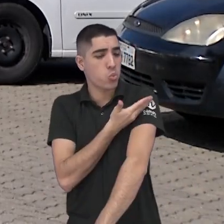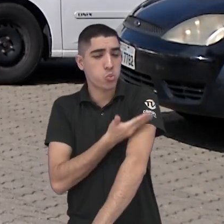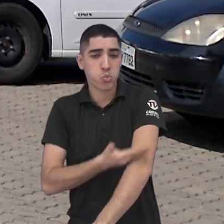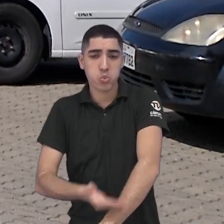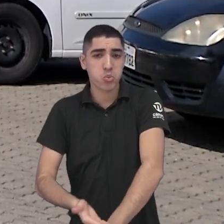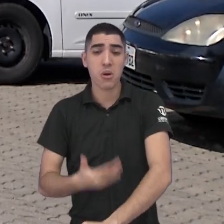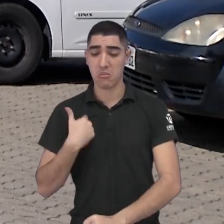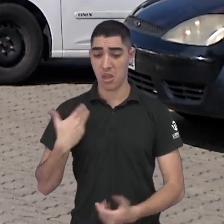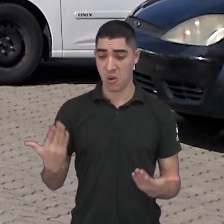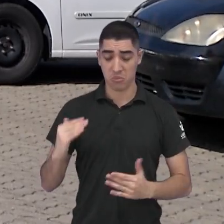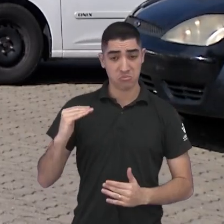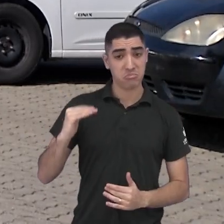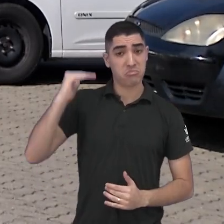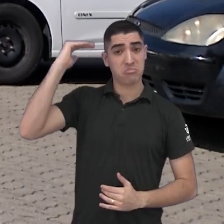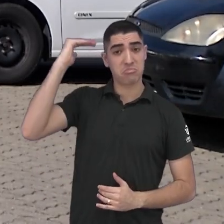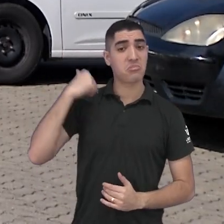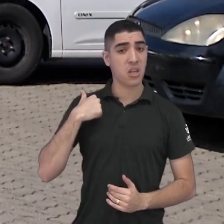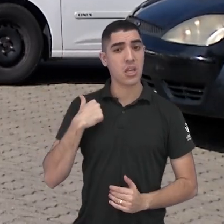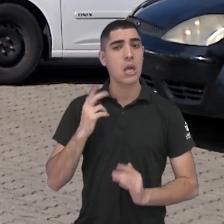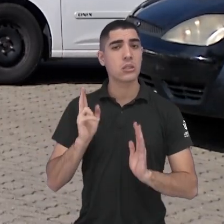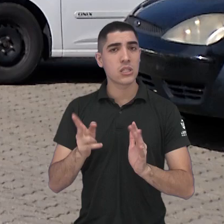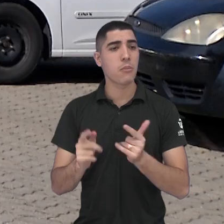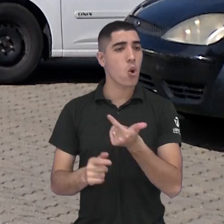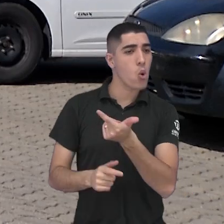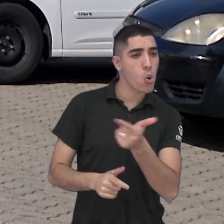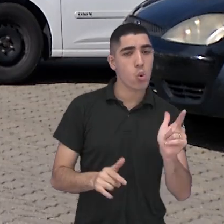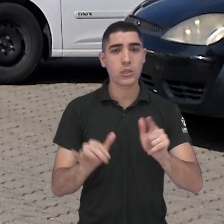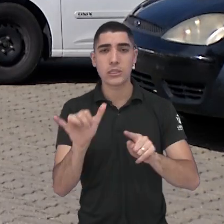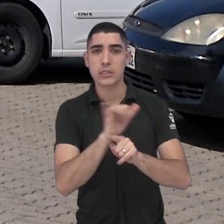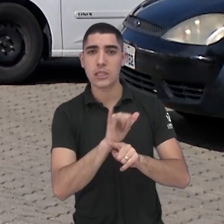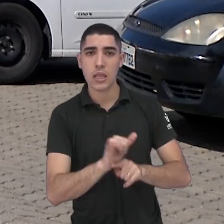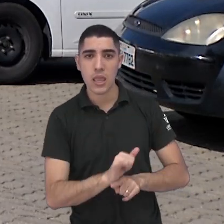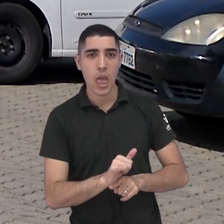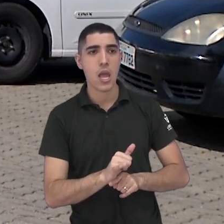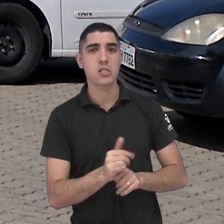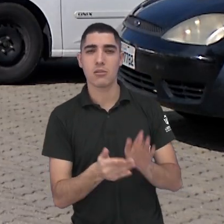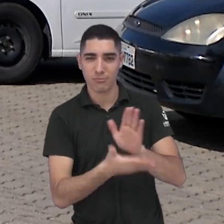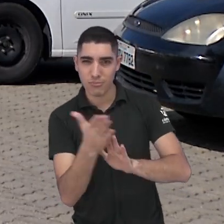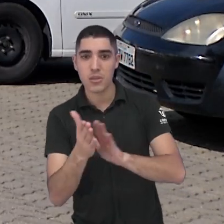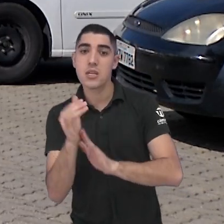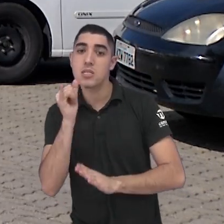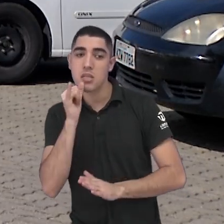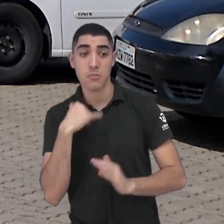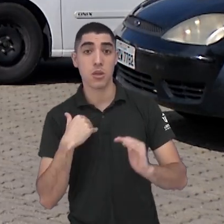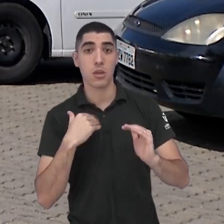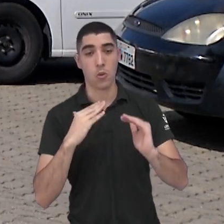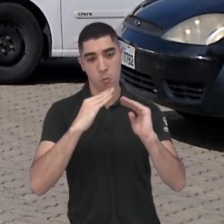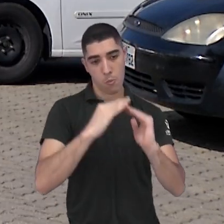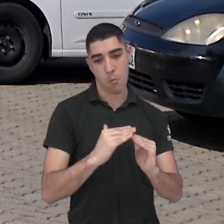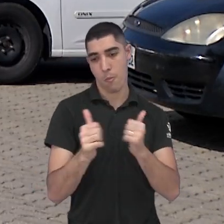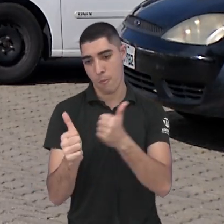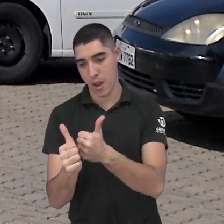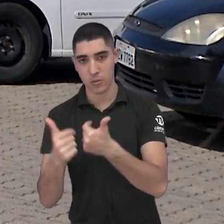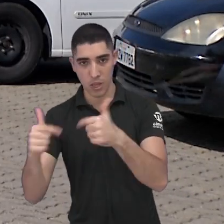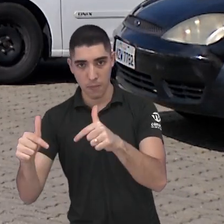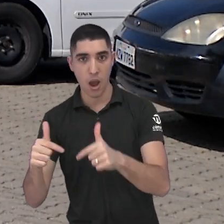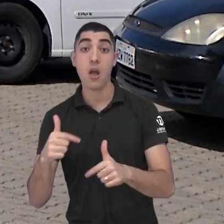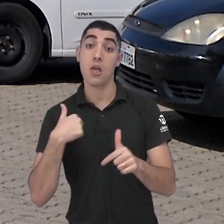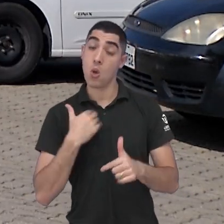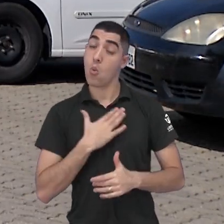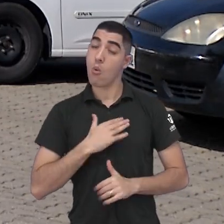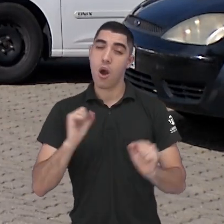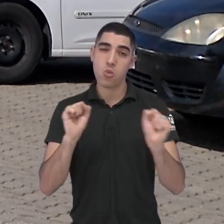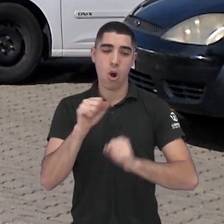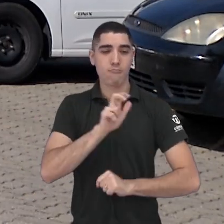isso para a vida adulta, Acabei sempre buscando alternativas como morar próximo do trabalho,